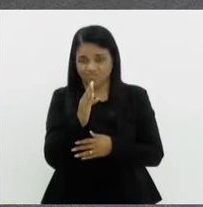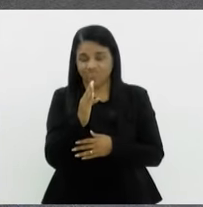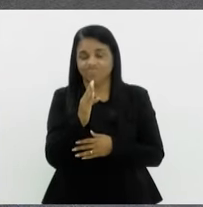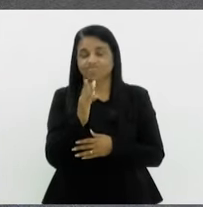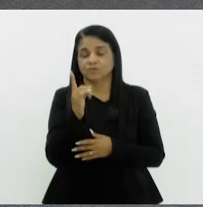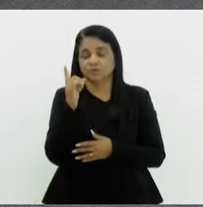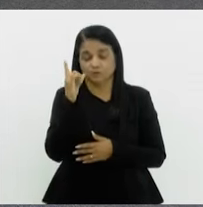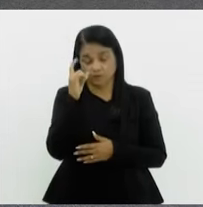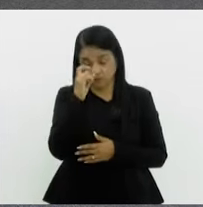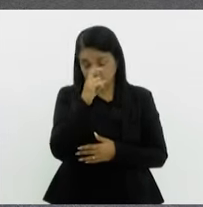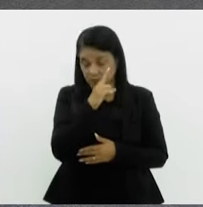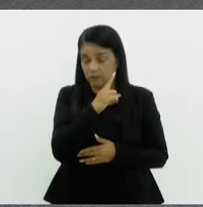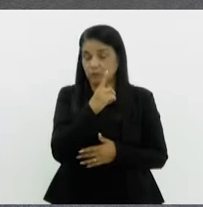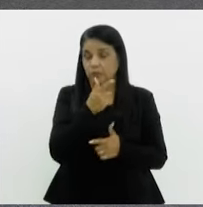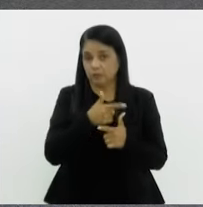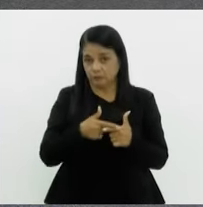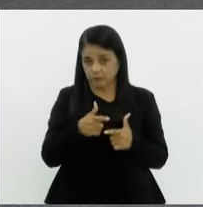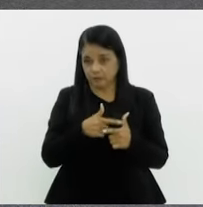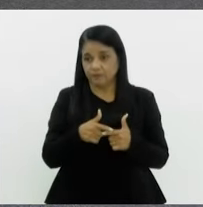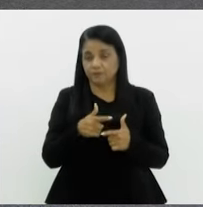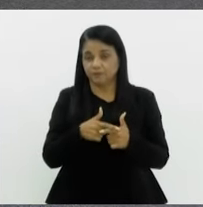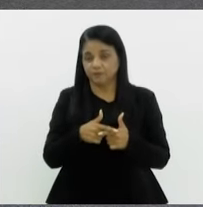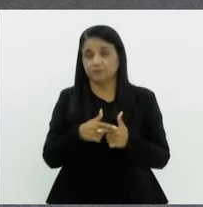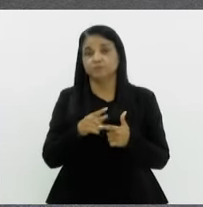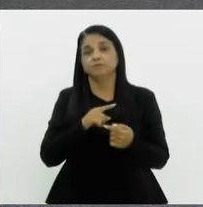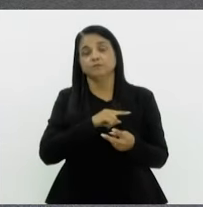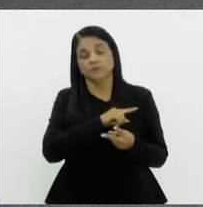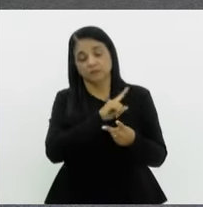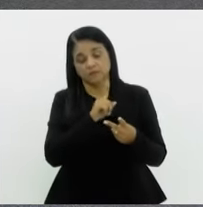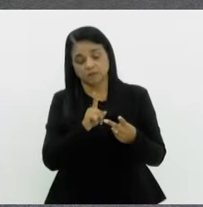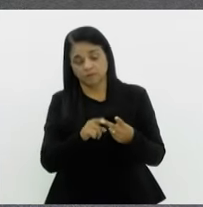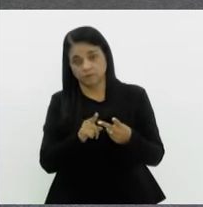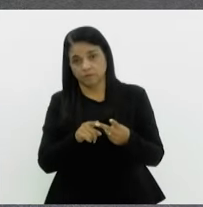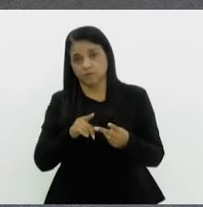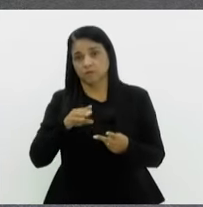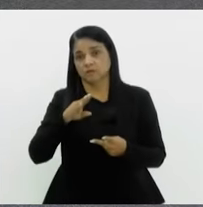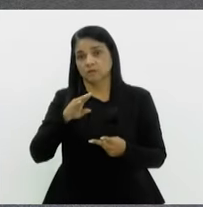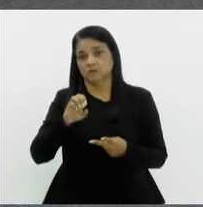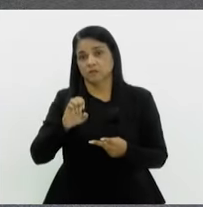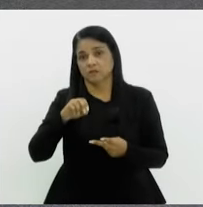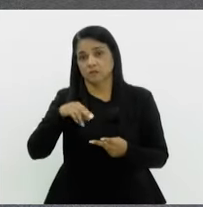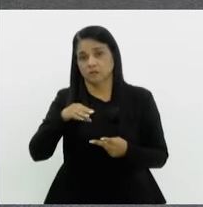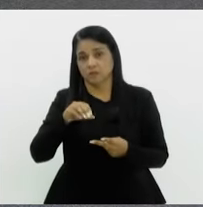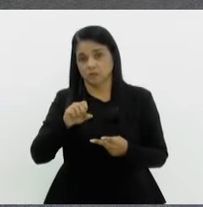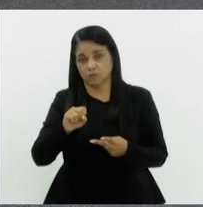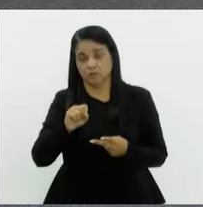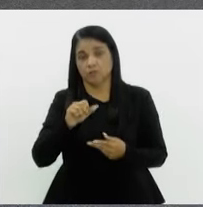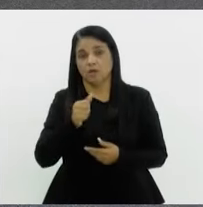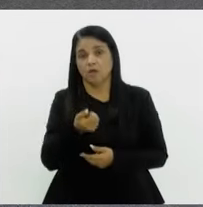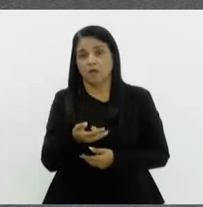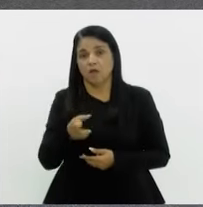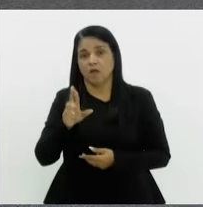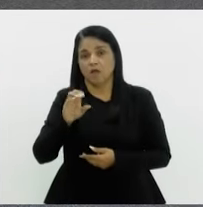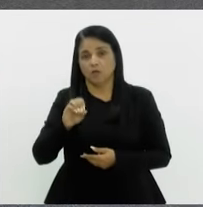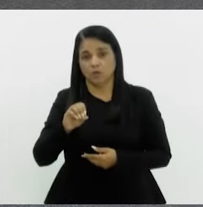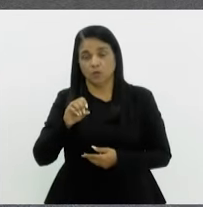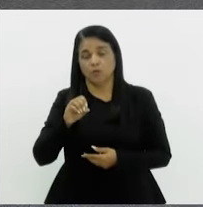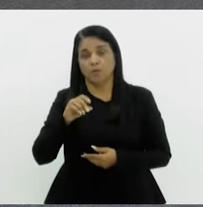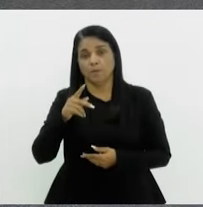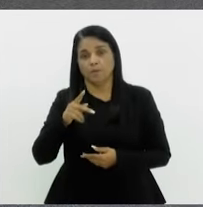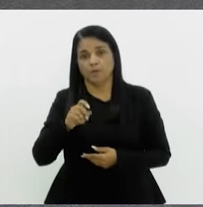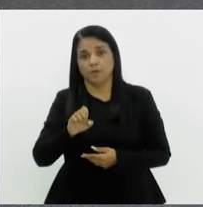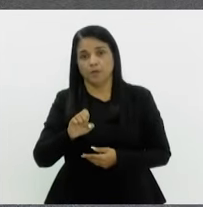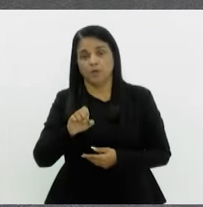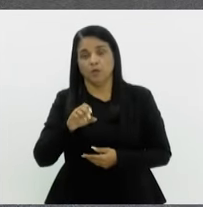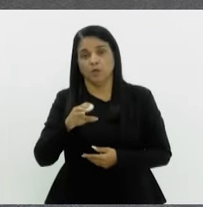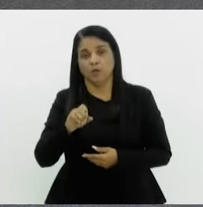né? Mas... segundo o censo agropecuário último que foi feito no Brasil, em 2017,